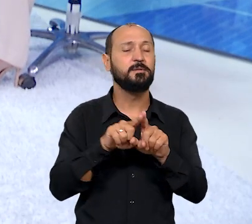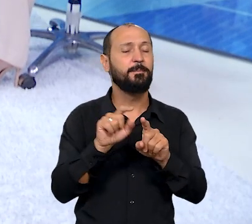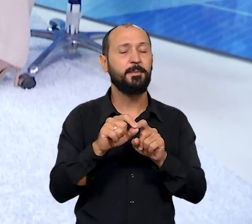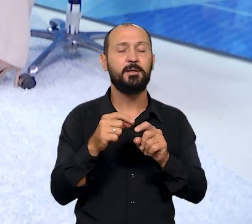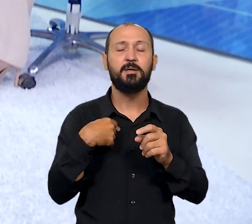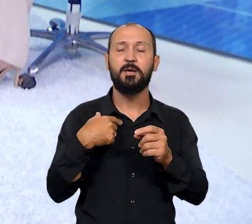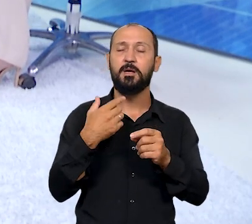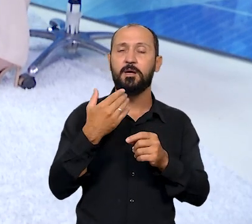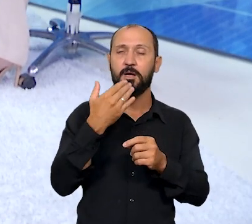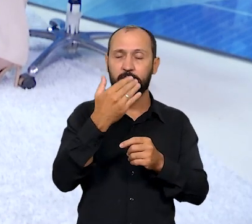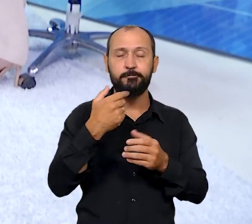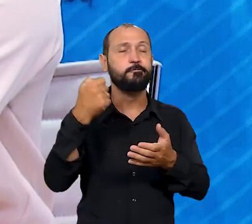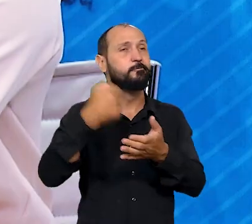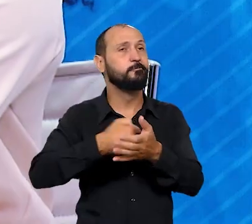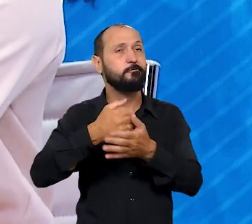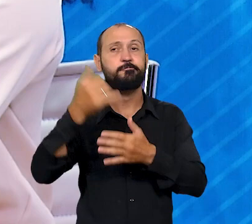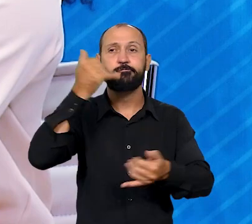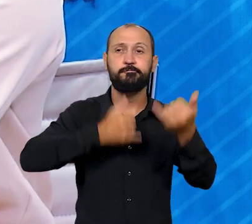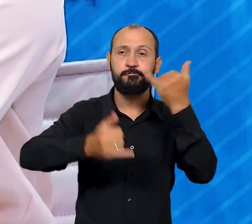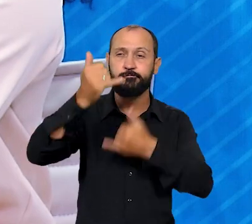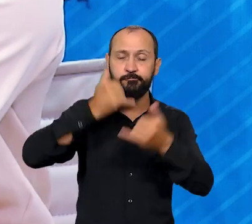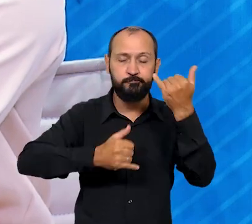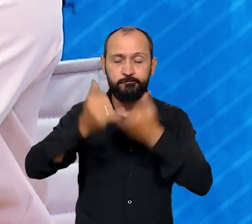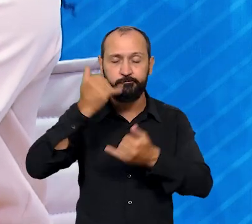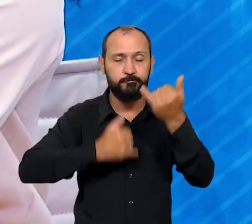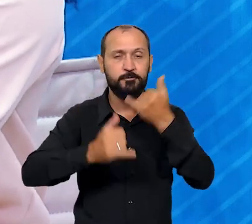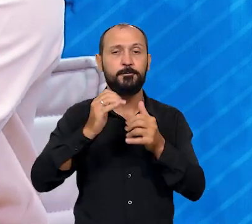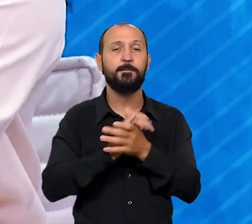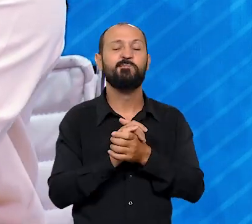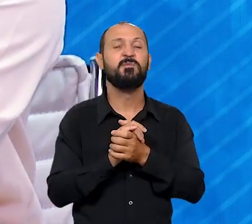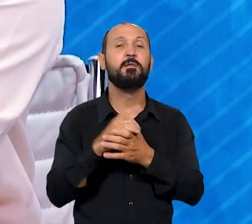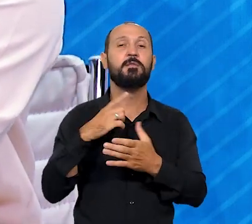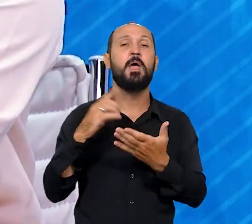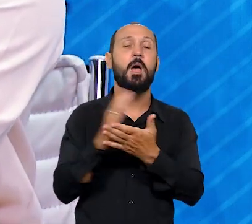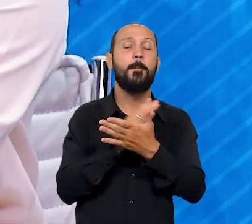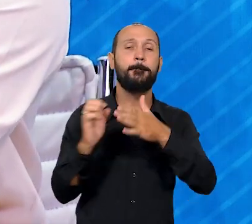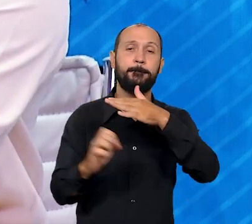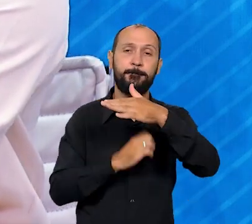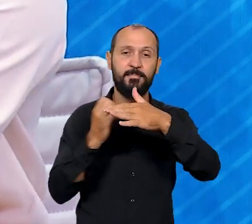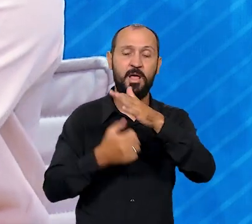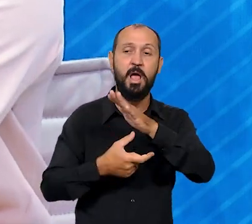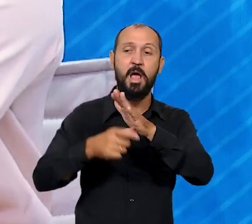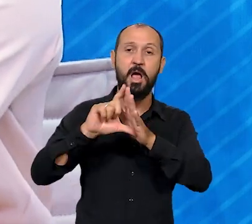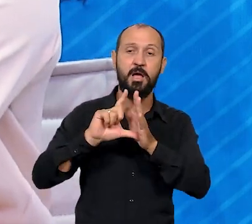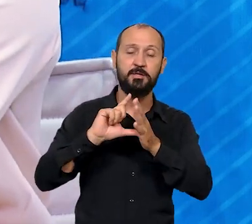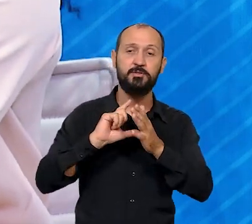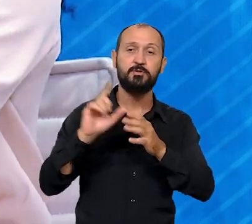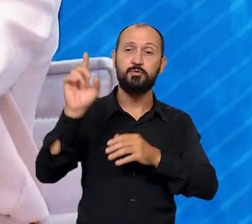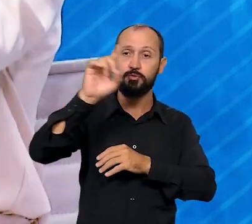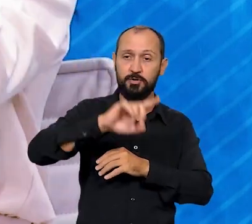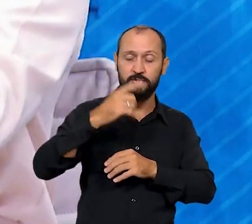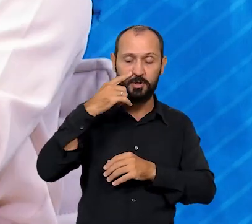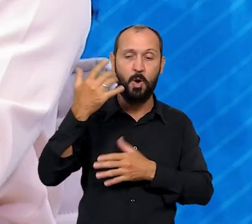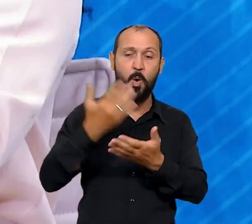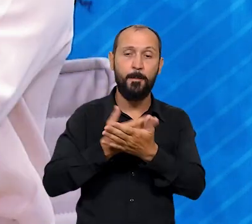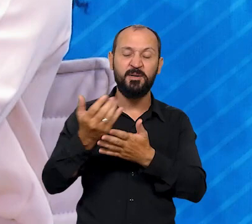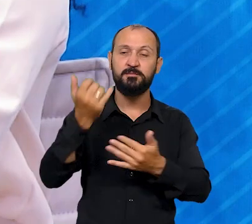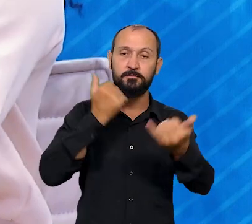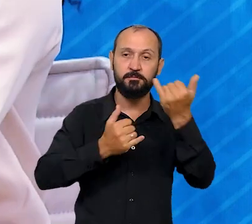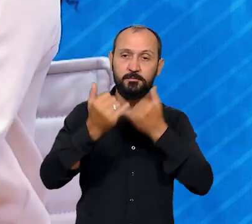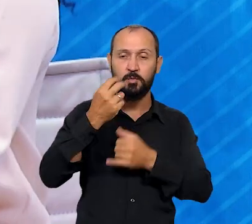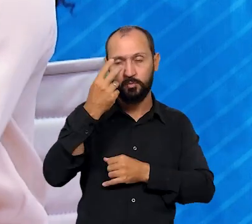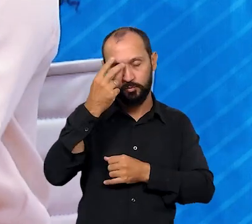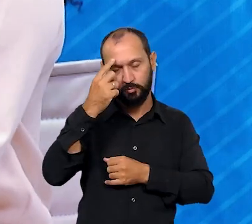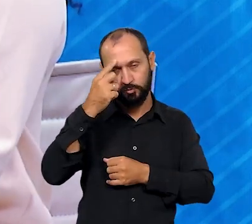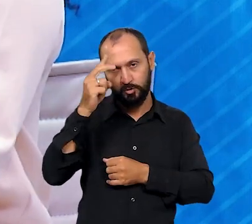né, mas também cobranças. Cobrança. Exageradamente, né, doutor? Né? Tem algumas empresas que antes de vencer